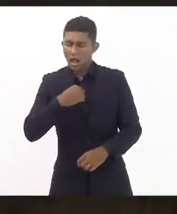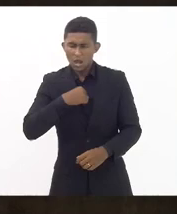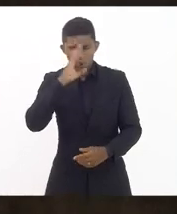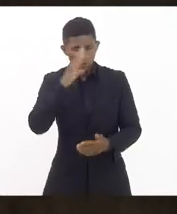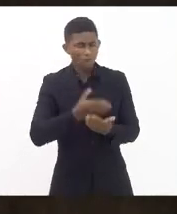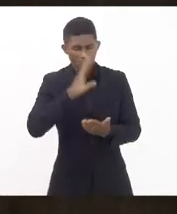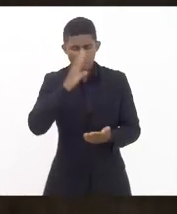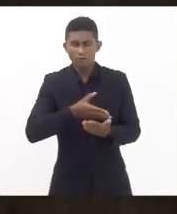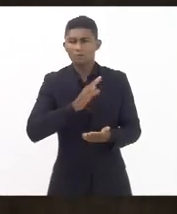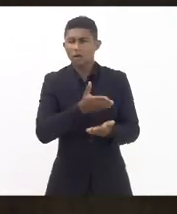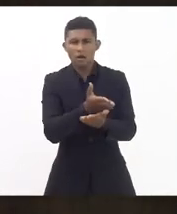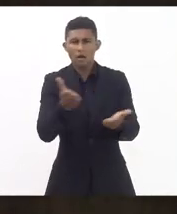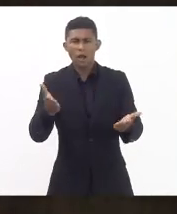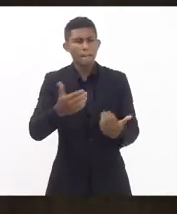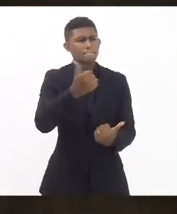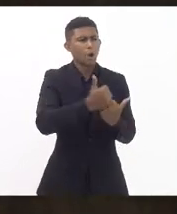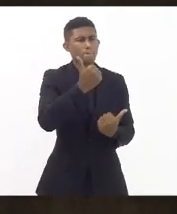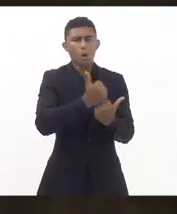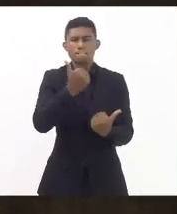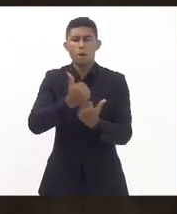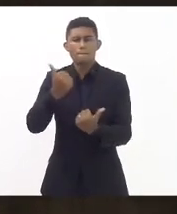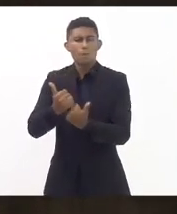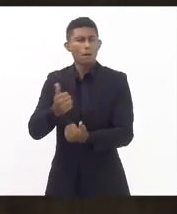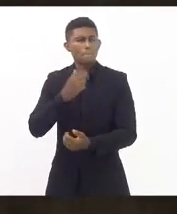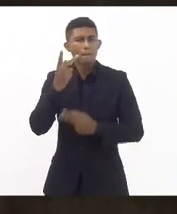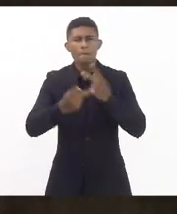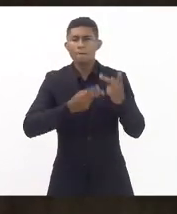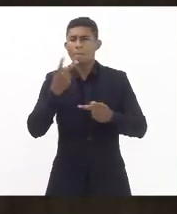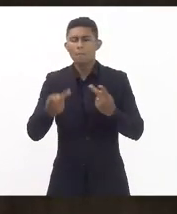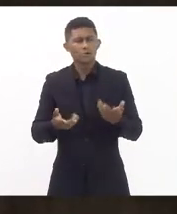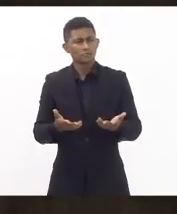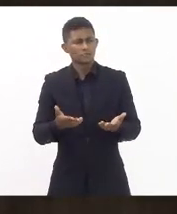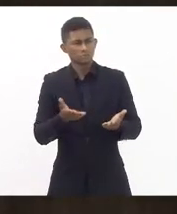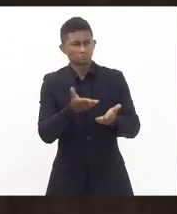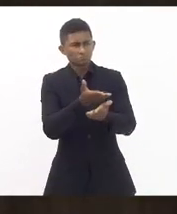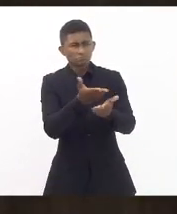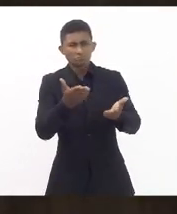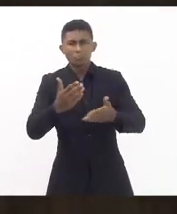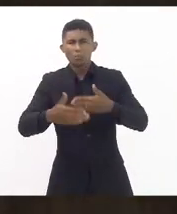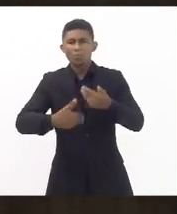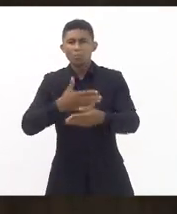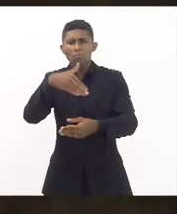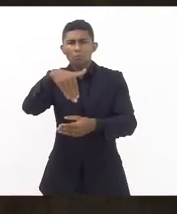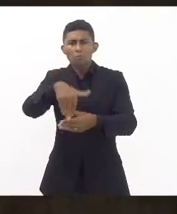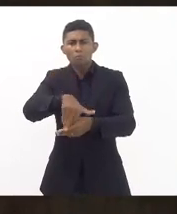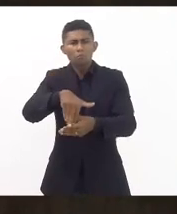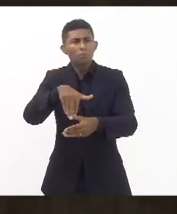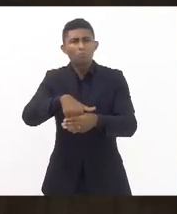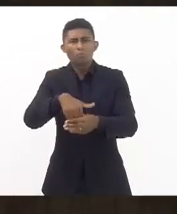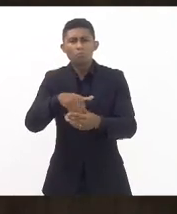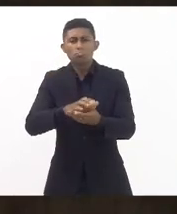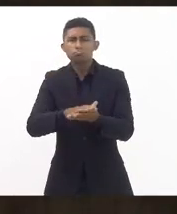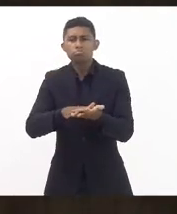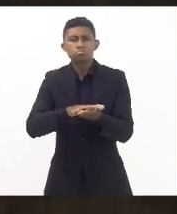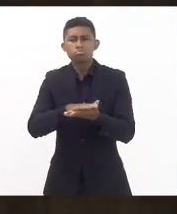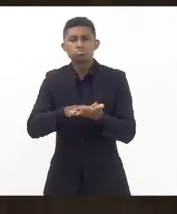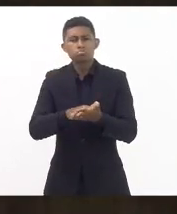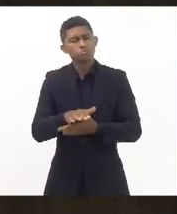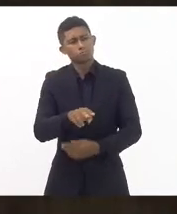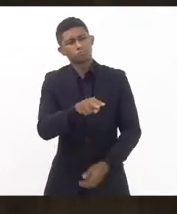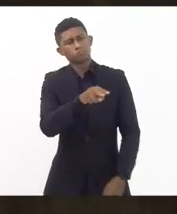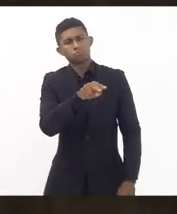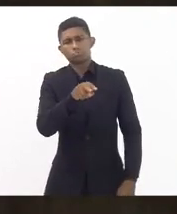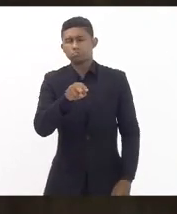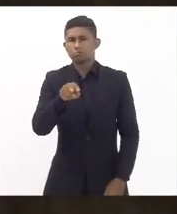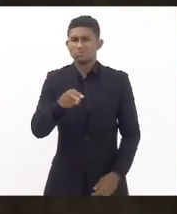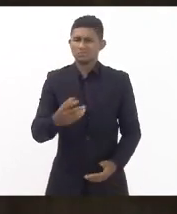lugar, mas isso nem sempre se traduz em voto na hora que o voto é necessário ser feito, ser